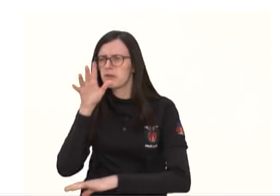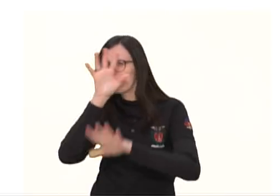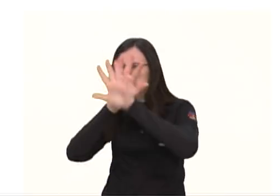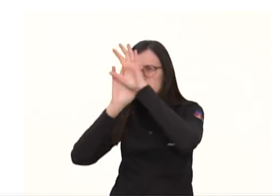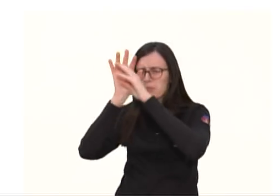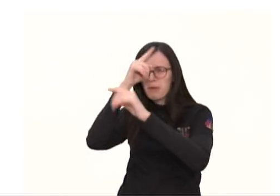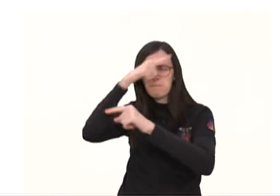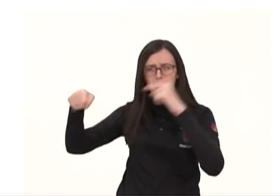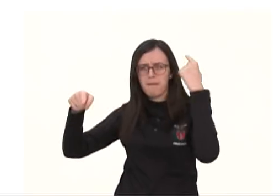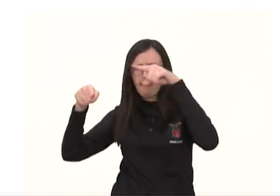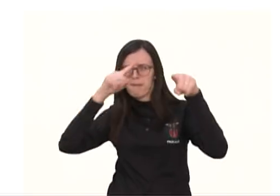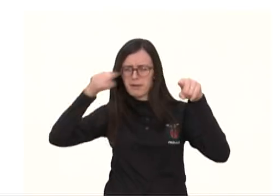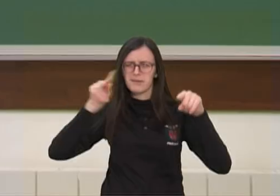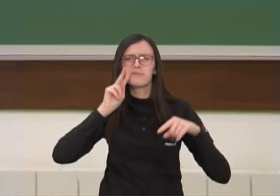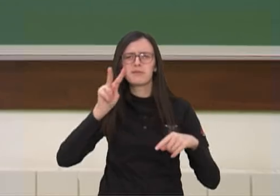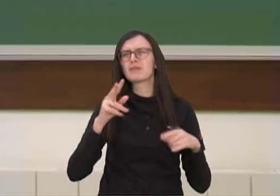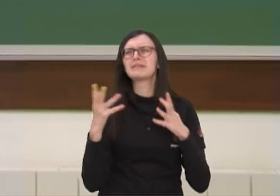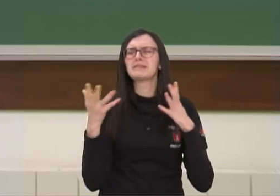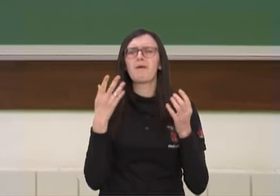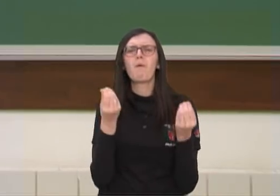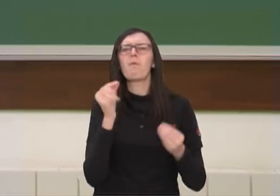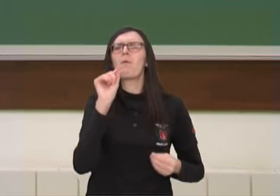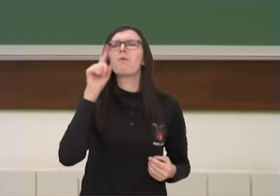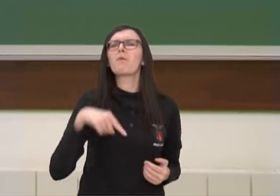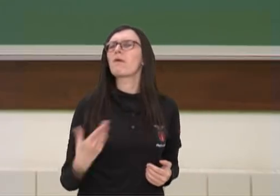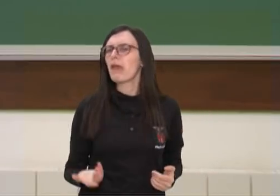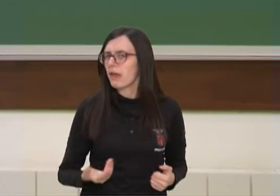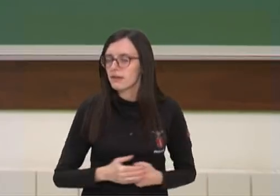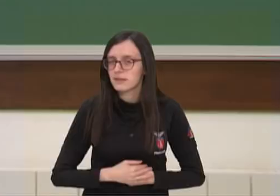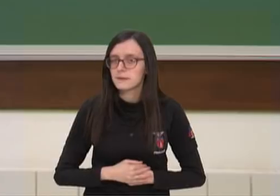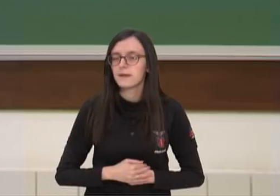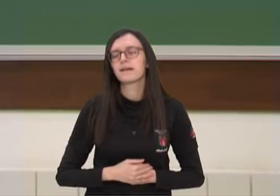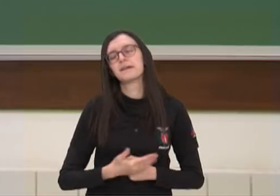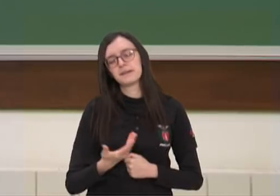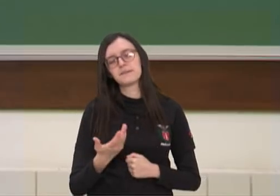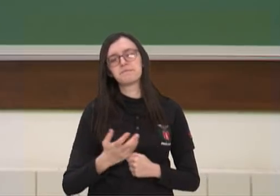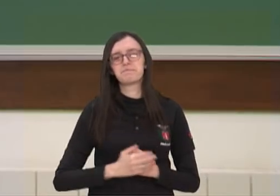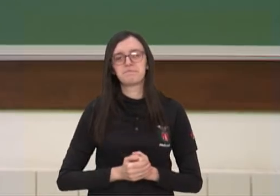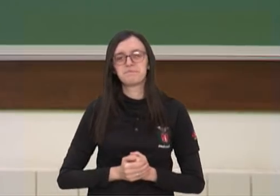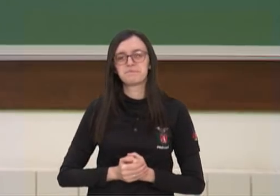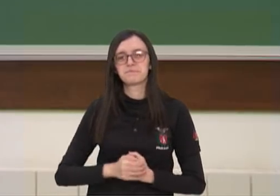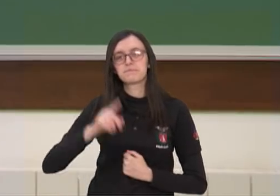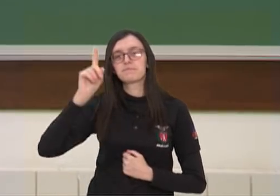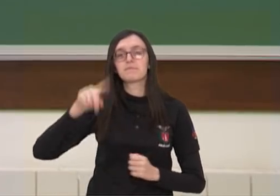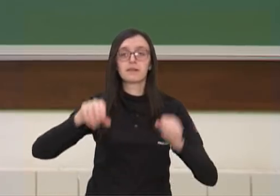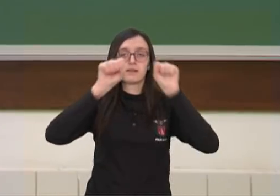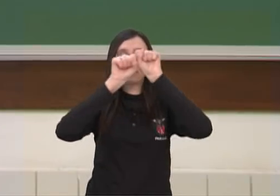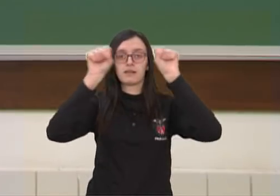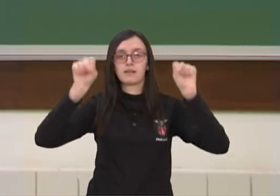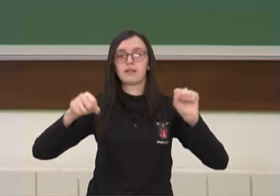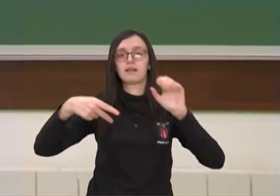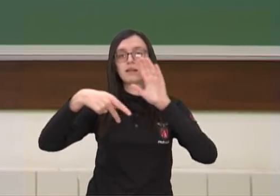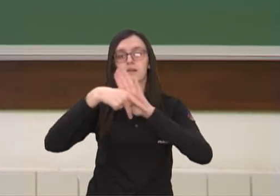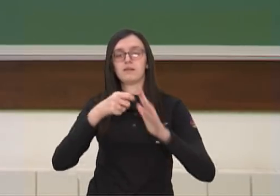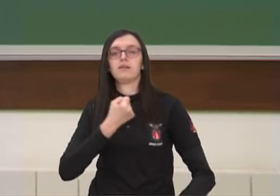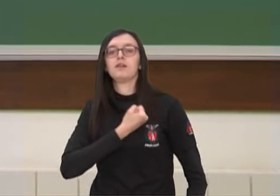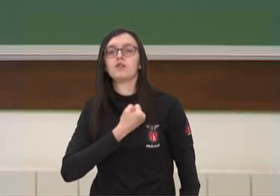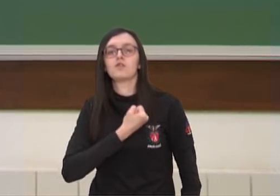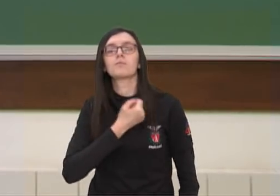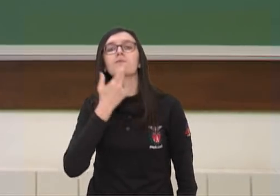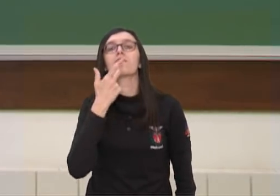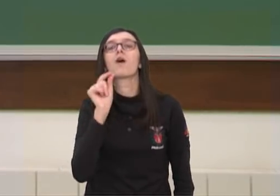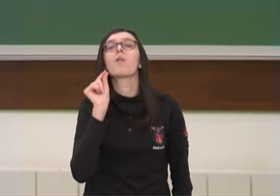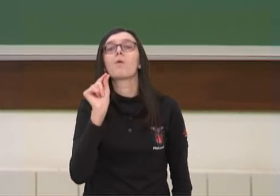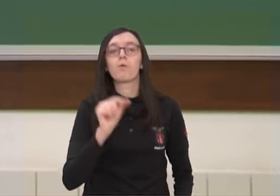tá cheia de cortes aí. O que são esses cortes? Ah, nosso sistema de numeração decimal diz